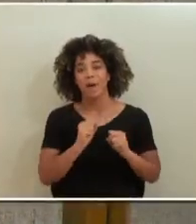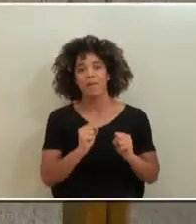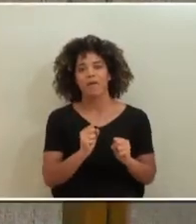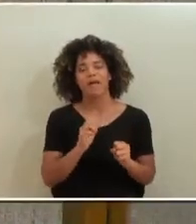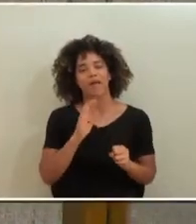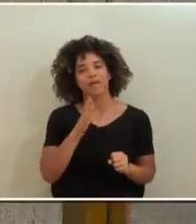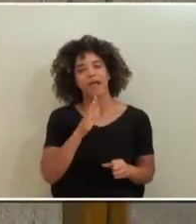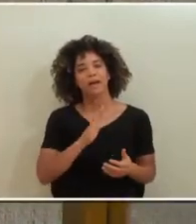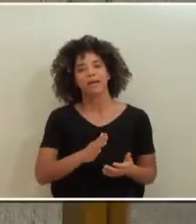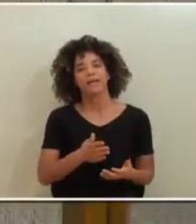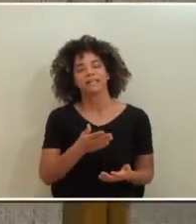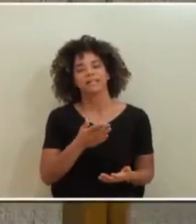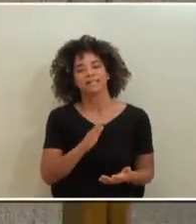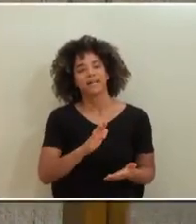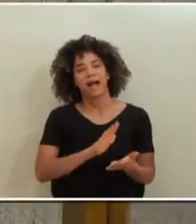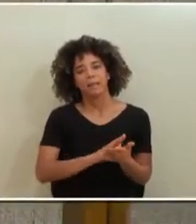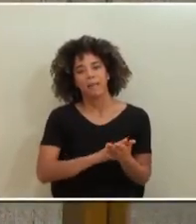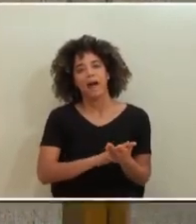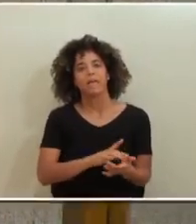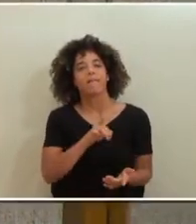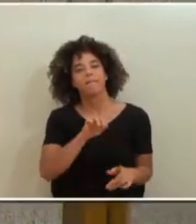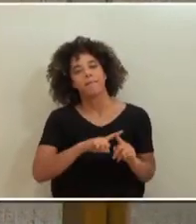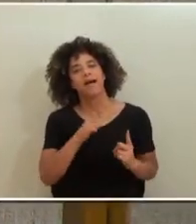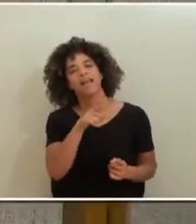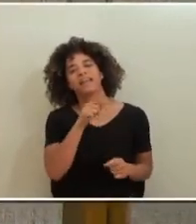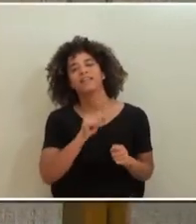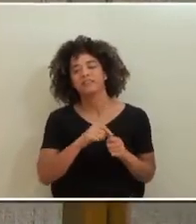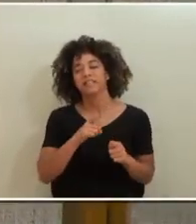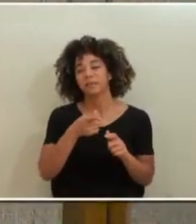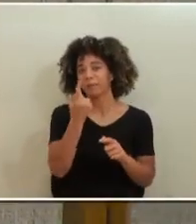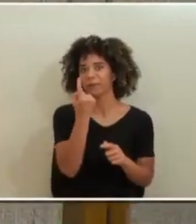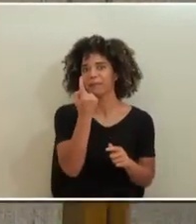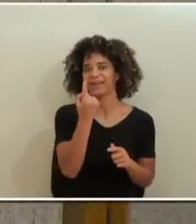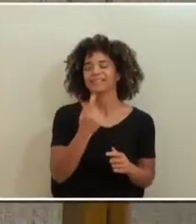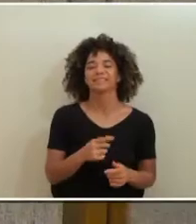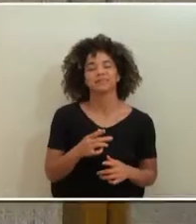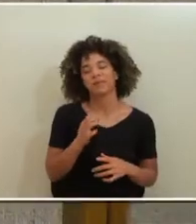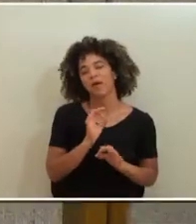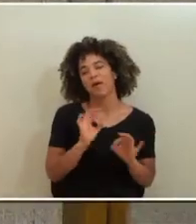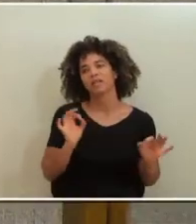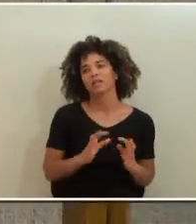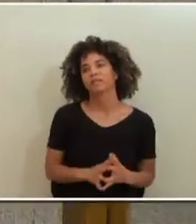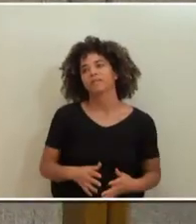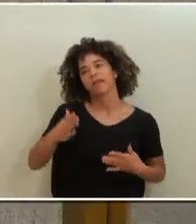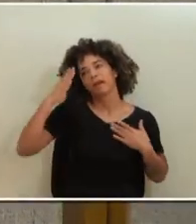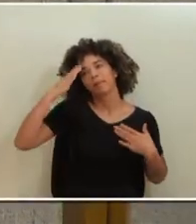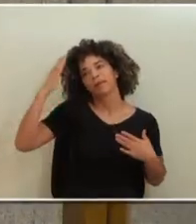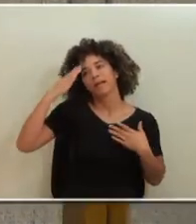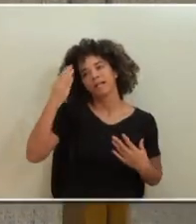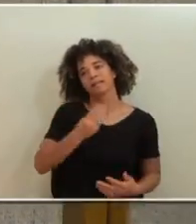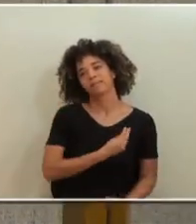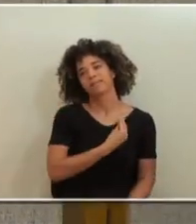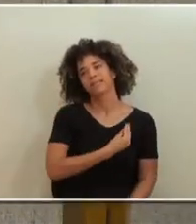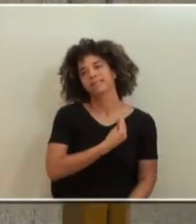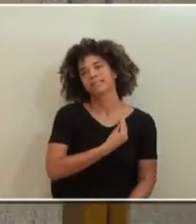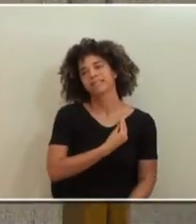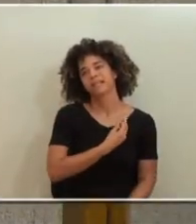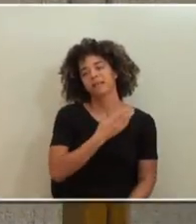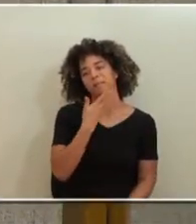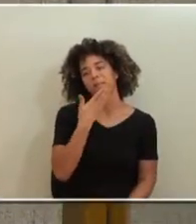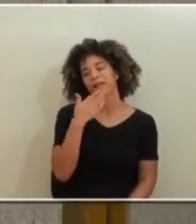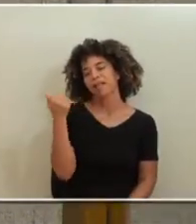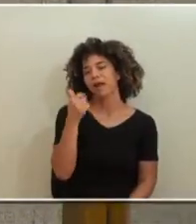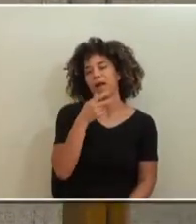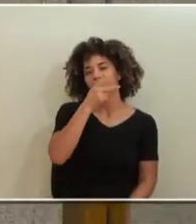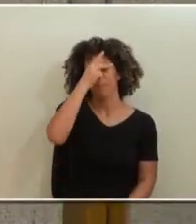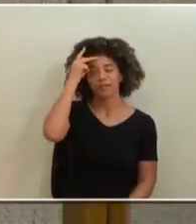Então, Kiko, parabéns realmente. A gente agradece a presença de todos. E, como eu falei, eu acho que quem pode falar melhor do que eu vai ser o